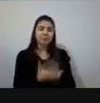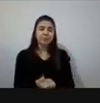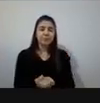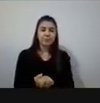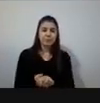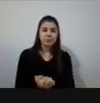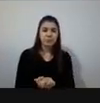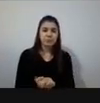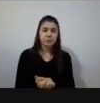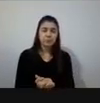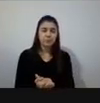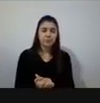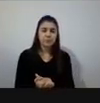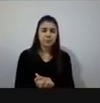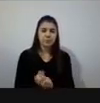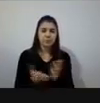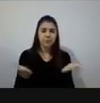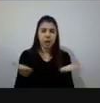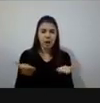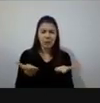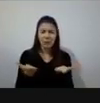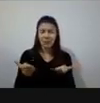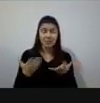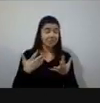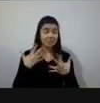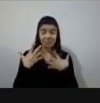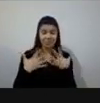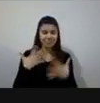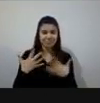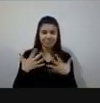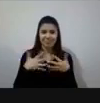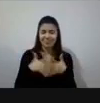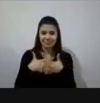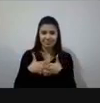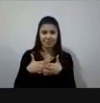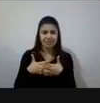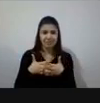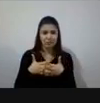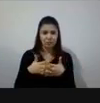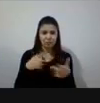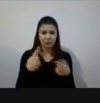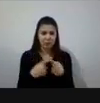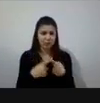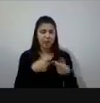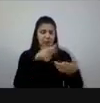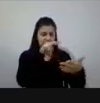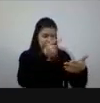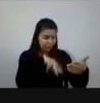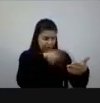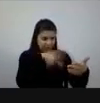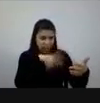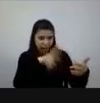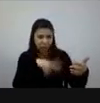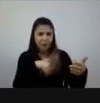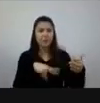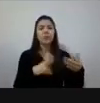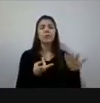Agora até me perdi um pouco sobre o que eu ia comentar, porque eu li alguns comentários aqui no, que até me chocaram um